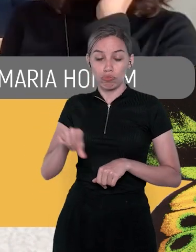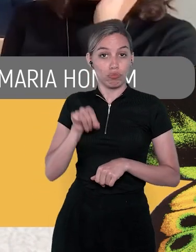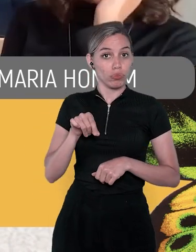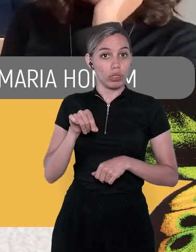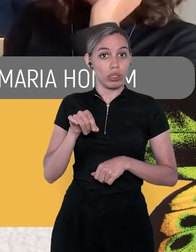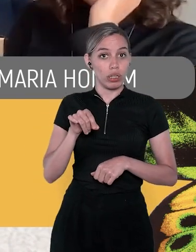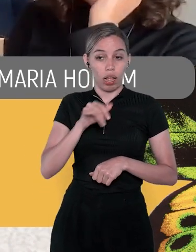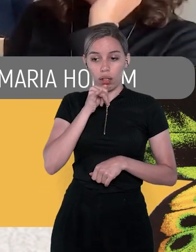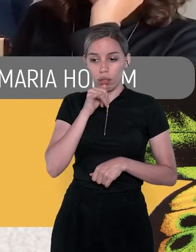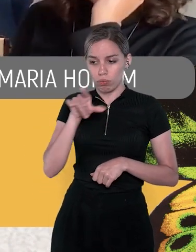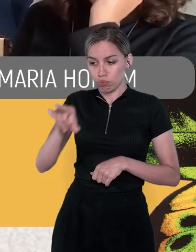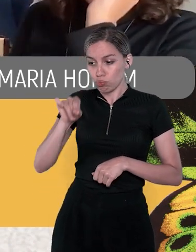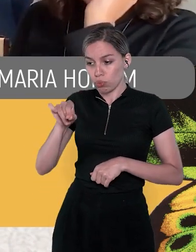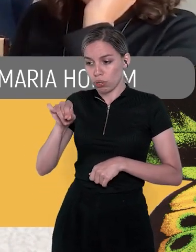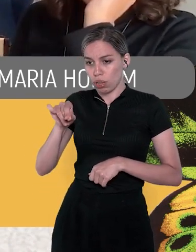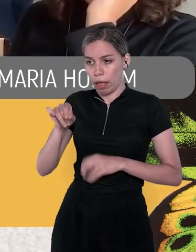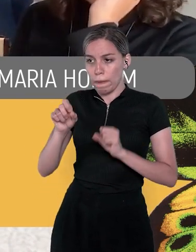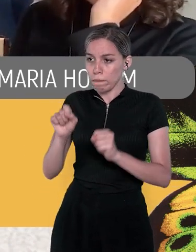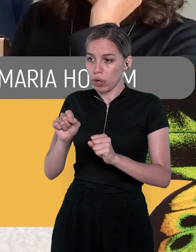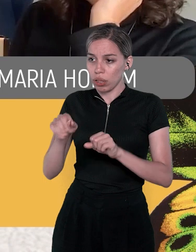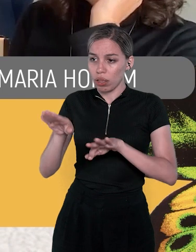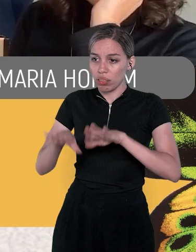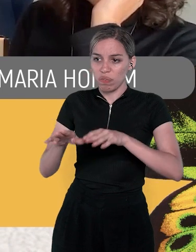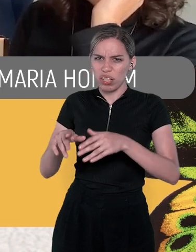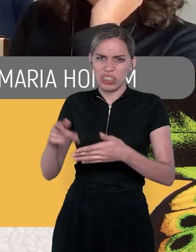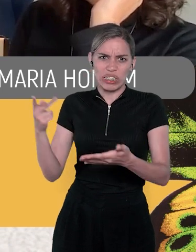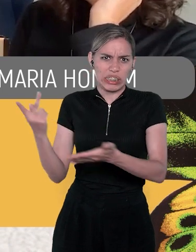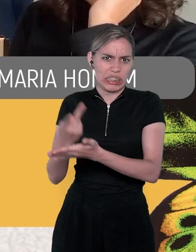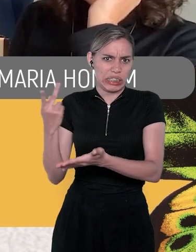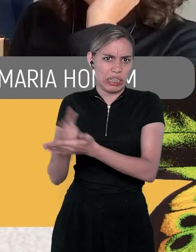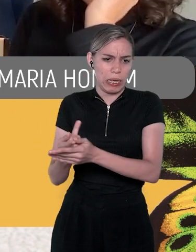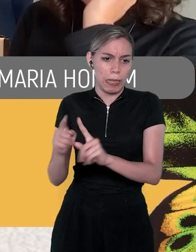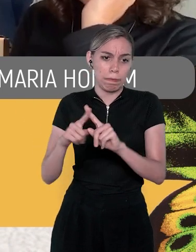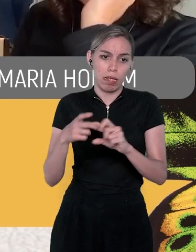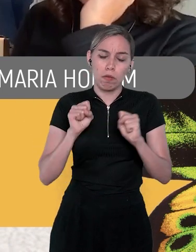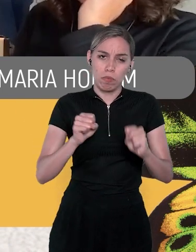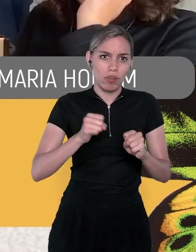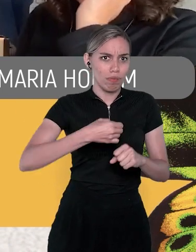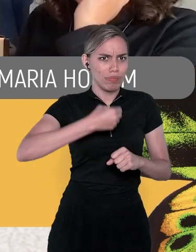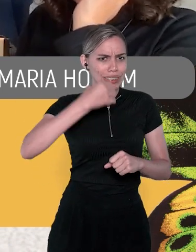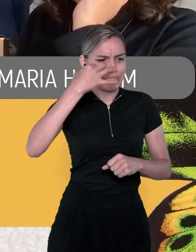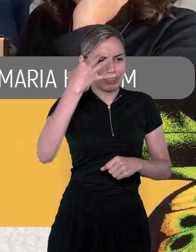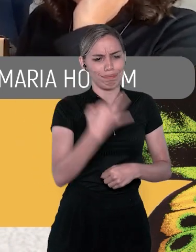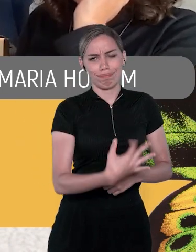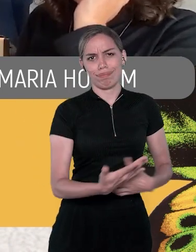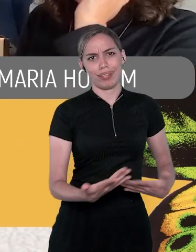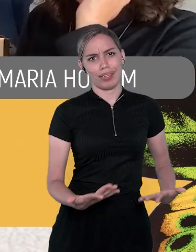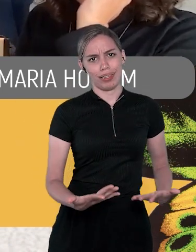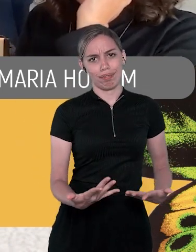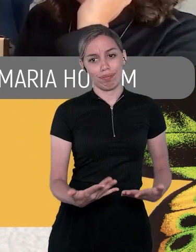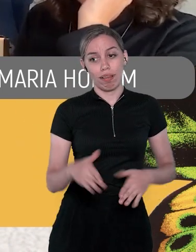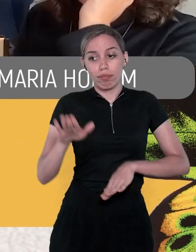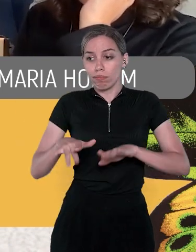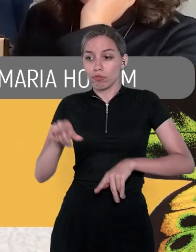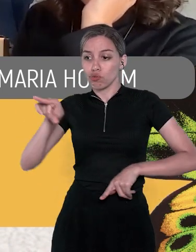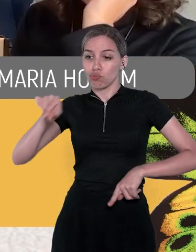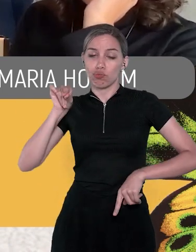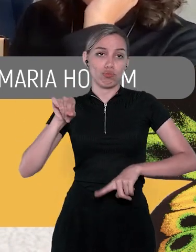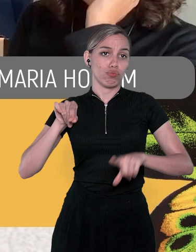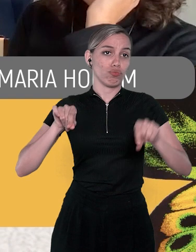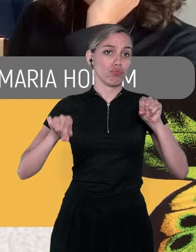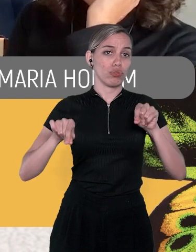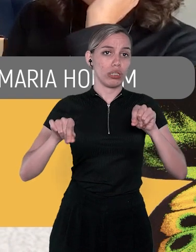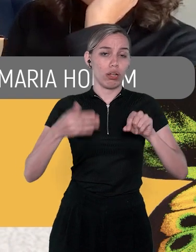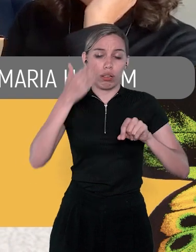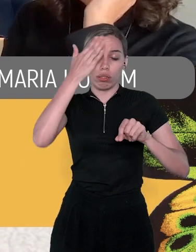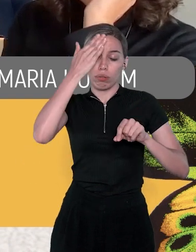A gente não sabe no que pode dar. Pode dar num inseto nojento como o do Kafka, pode dar numa borboleta. É uma questão de escolhas,